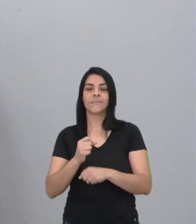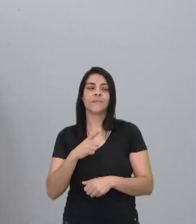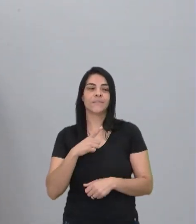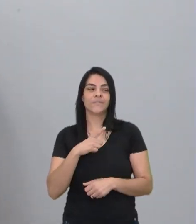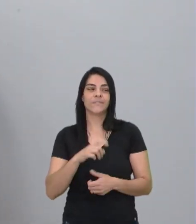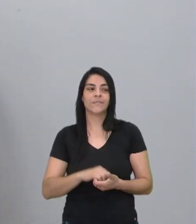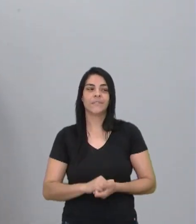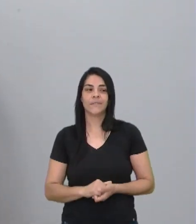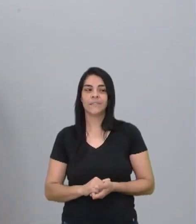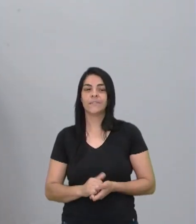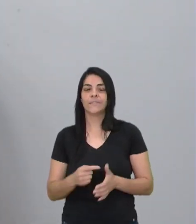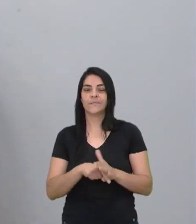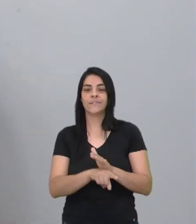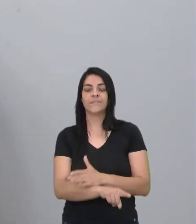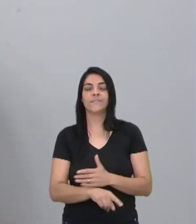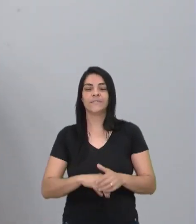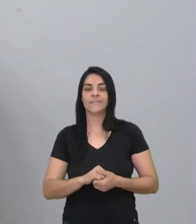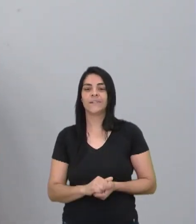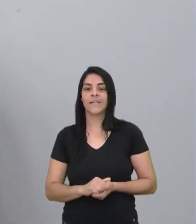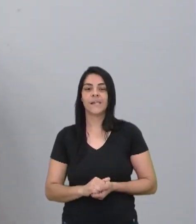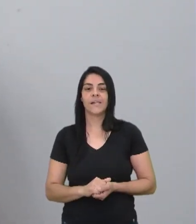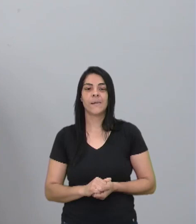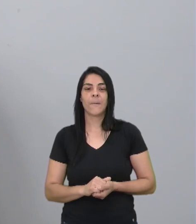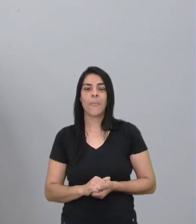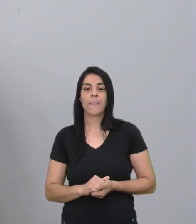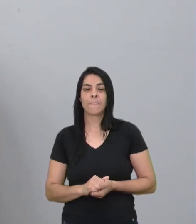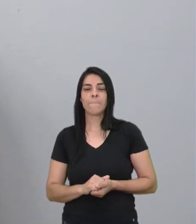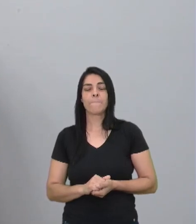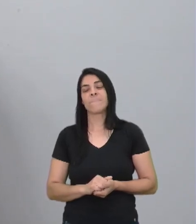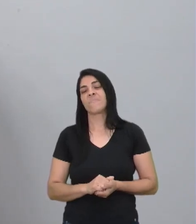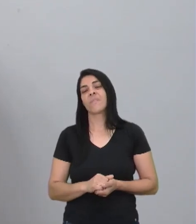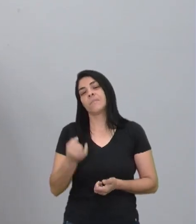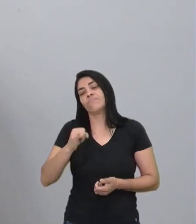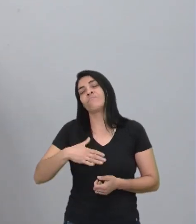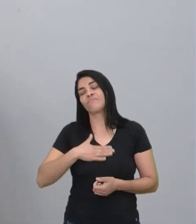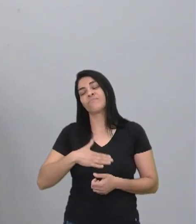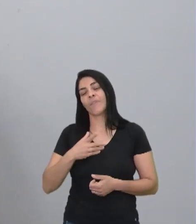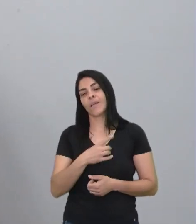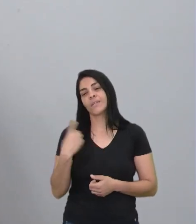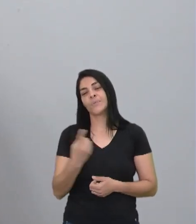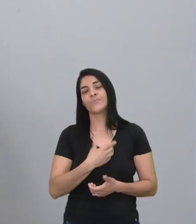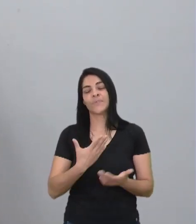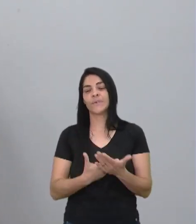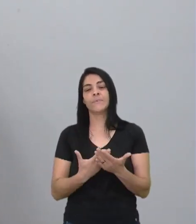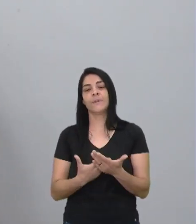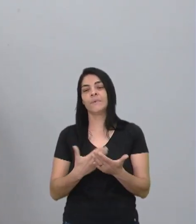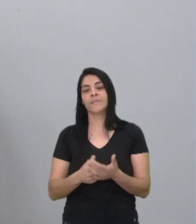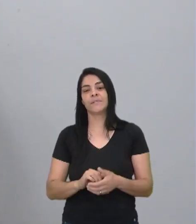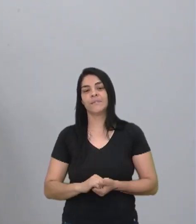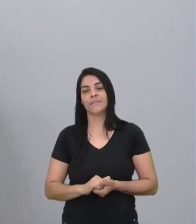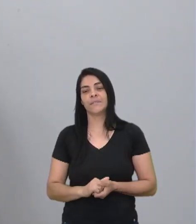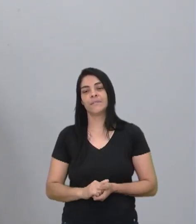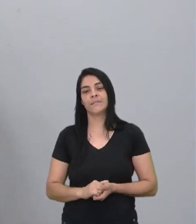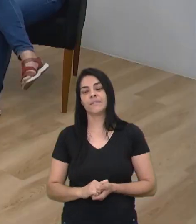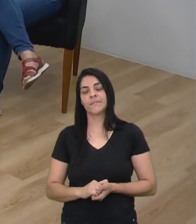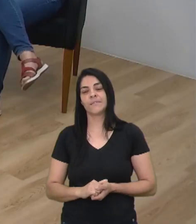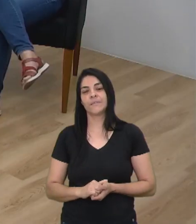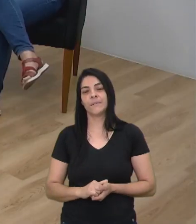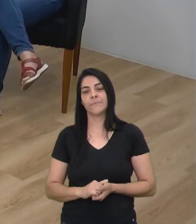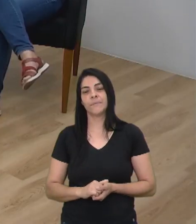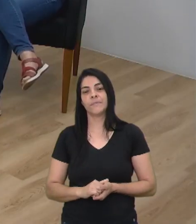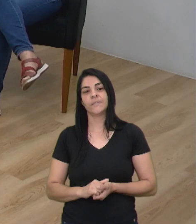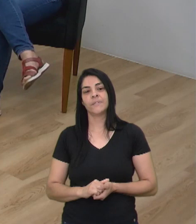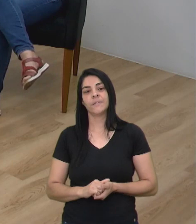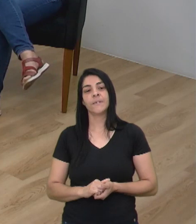mesmo aprofundamento. Exato, E aí, se bem vocês lembrado. gostaram das nossas aulas, podem lá, no caso, se inscrever aí pro ano que vem. É